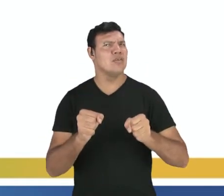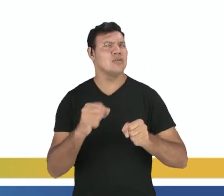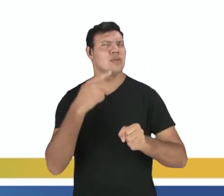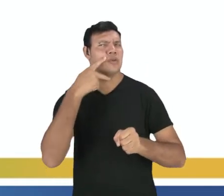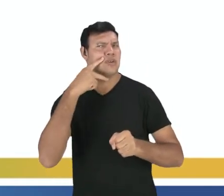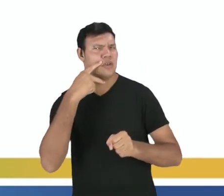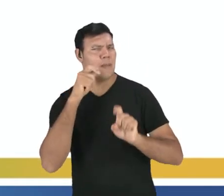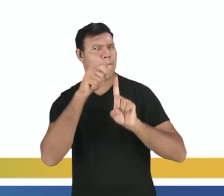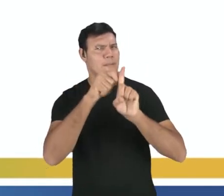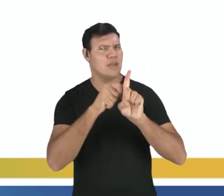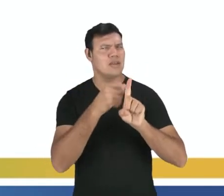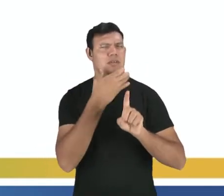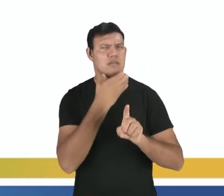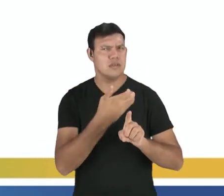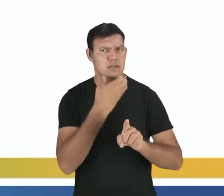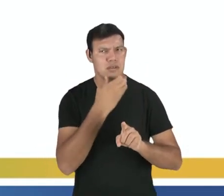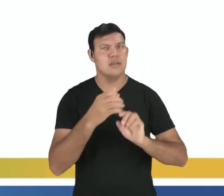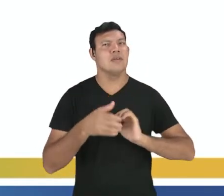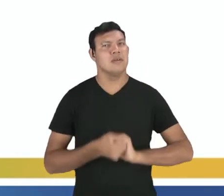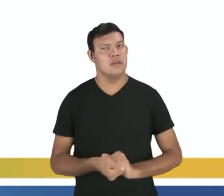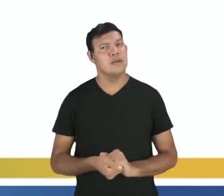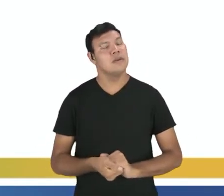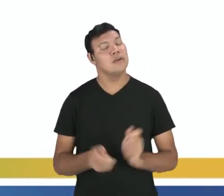dezembro? E aí a gente tem a